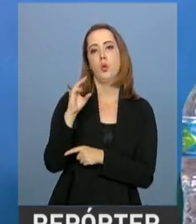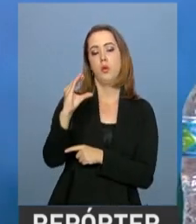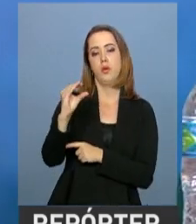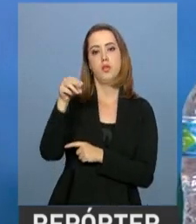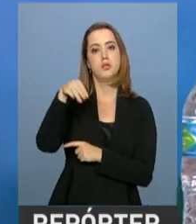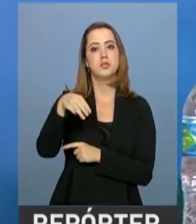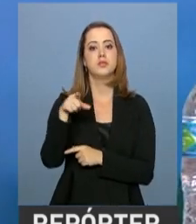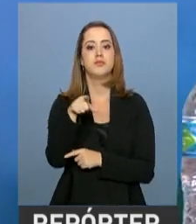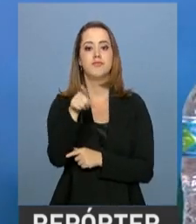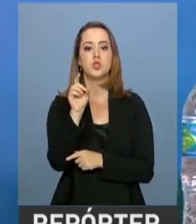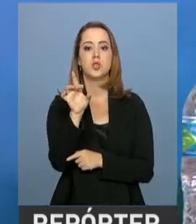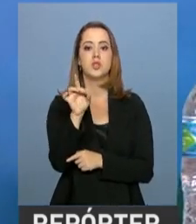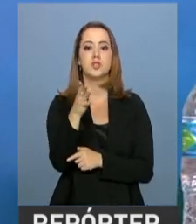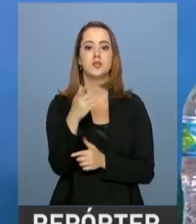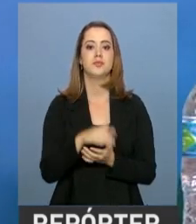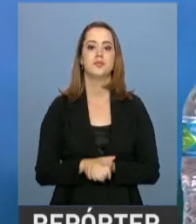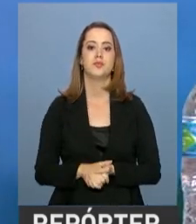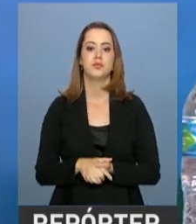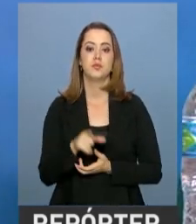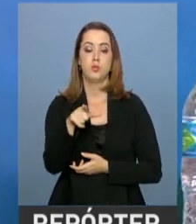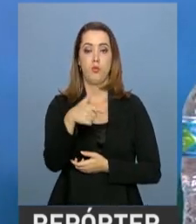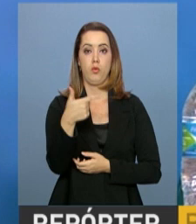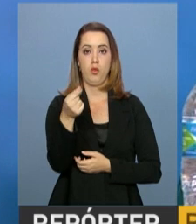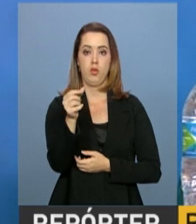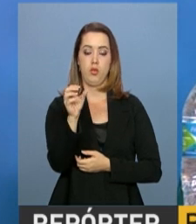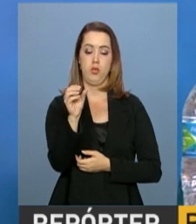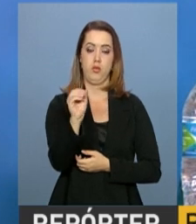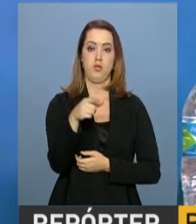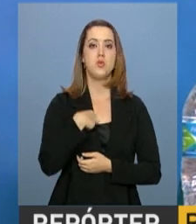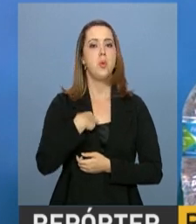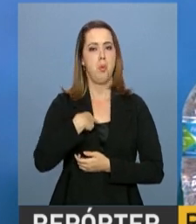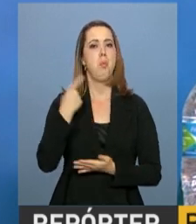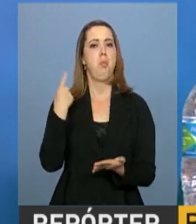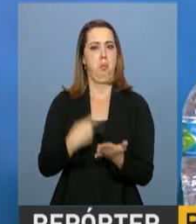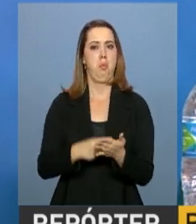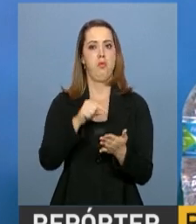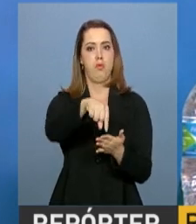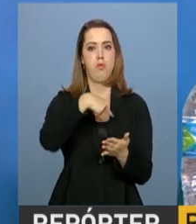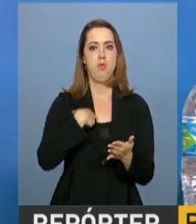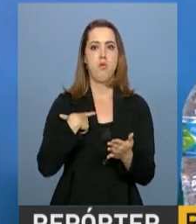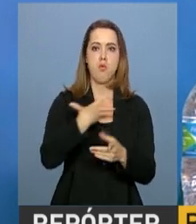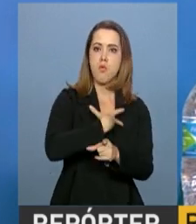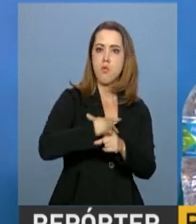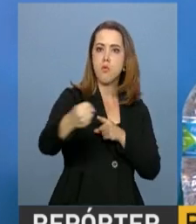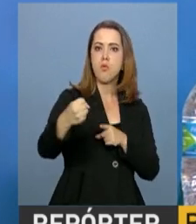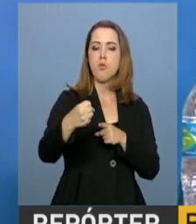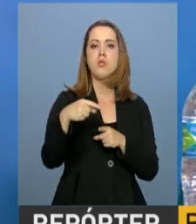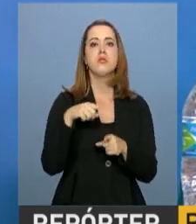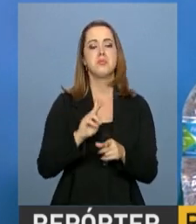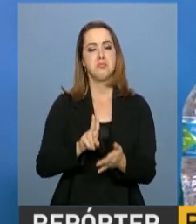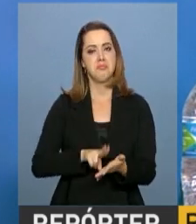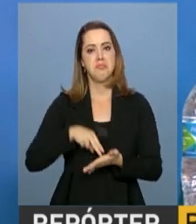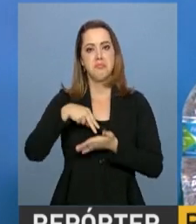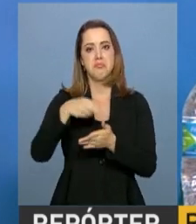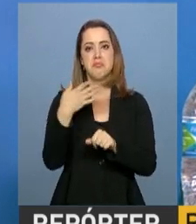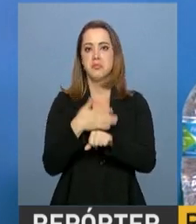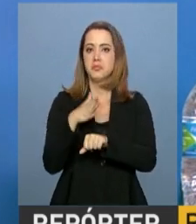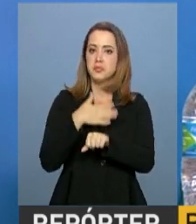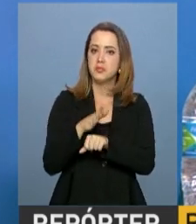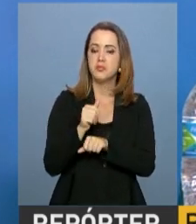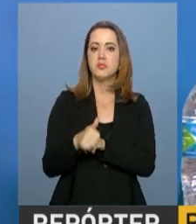em 2020 Eu garanto para vocês que eu vou estar melhor que eu est